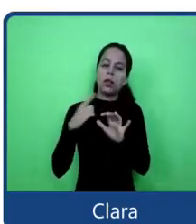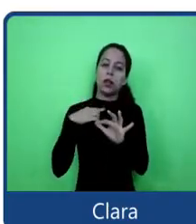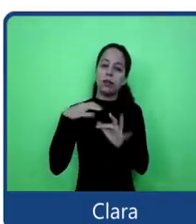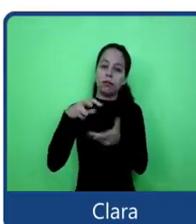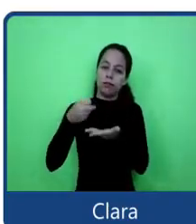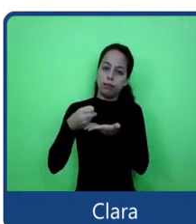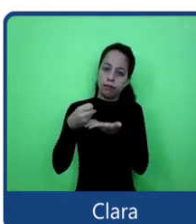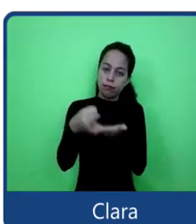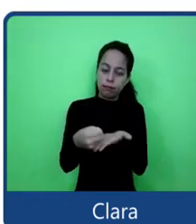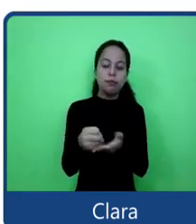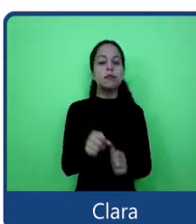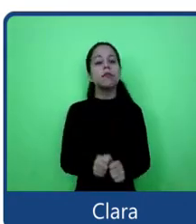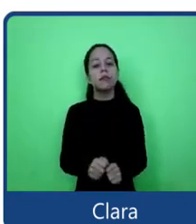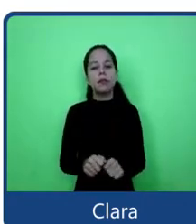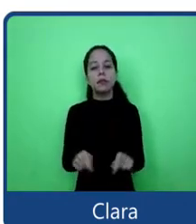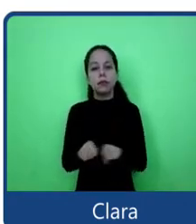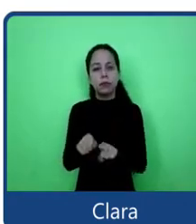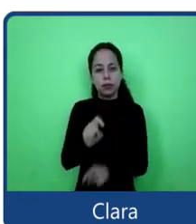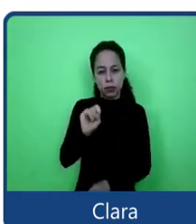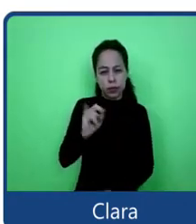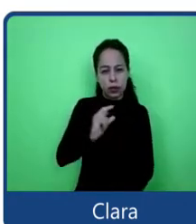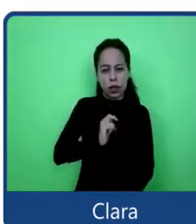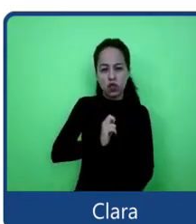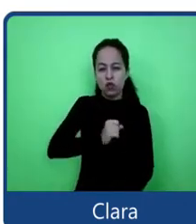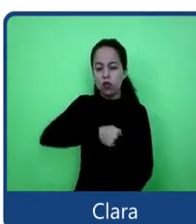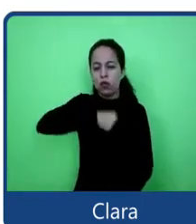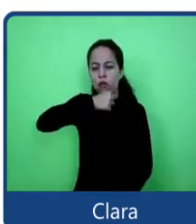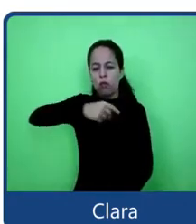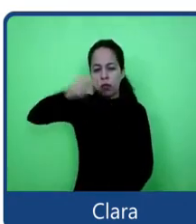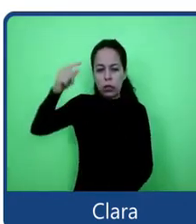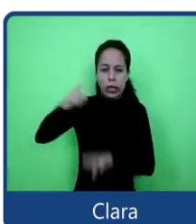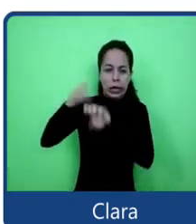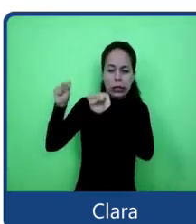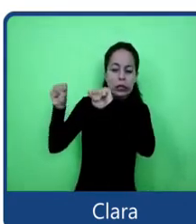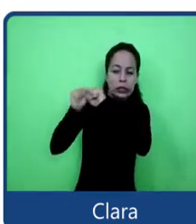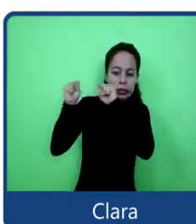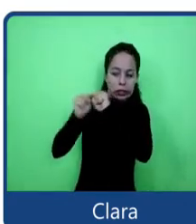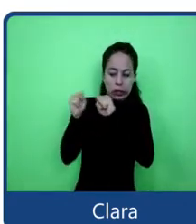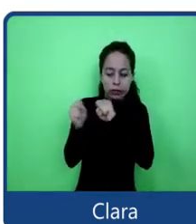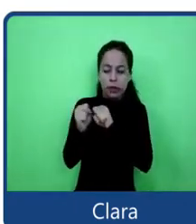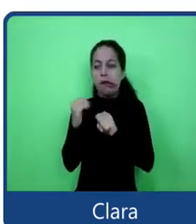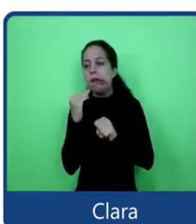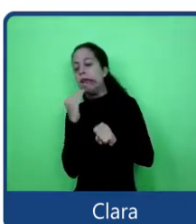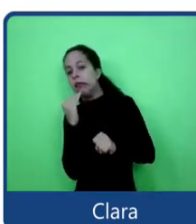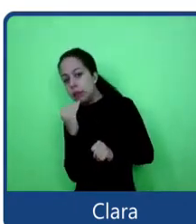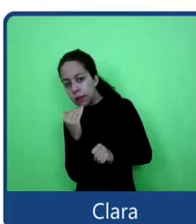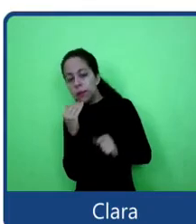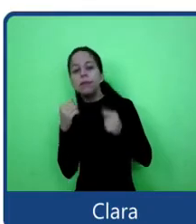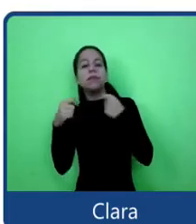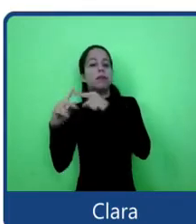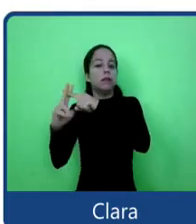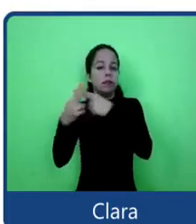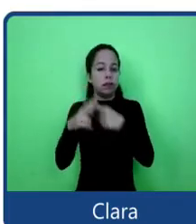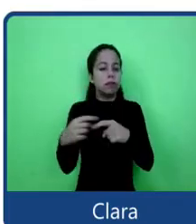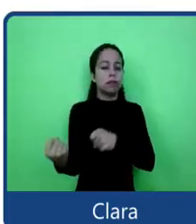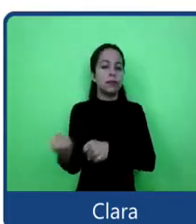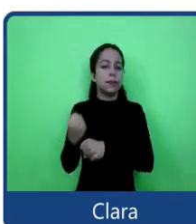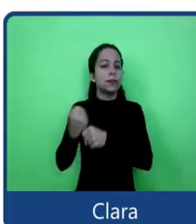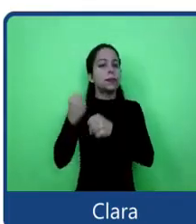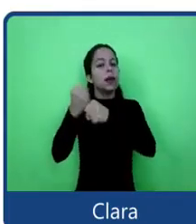restaurar os ambientes degradados, reduzir desigualdades, inclusive visando a redução de